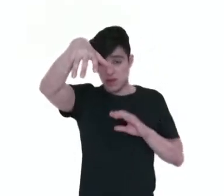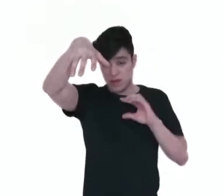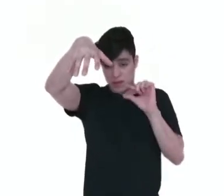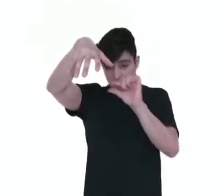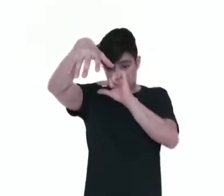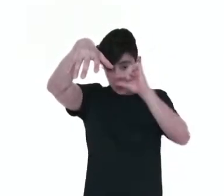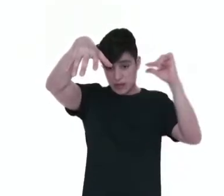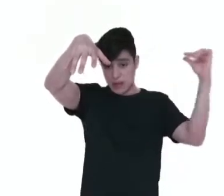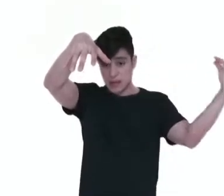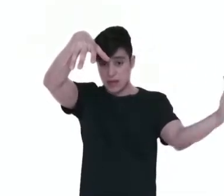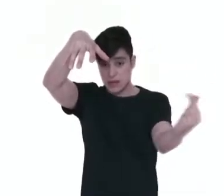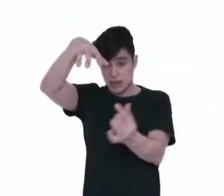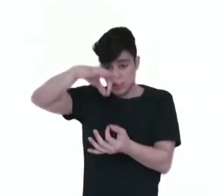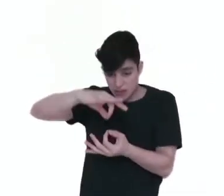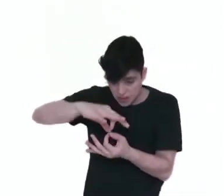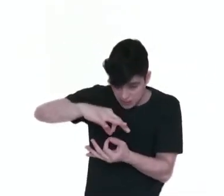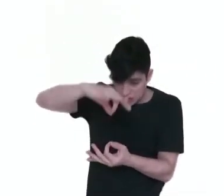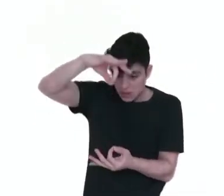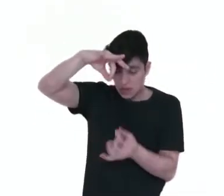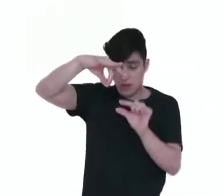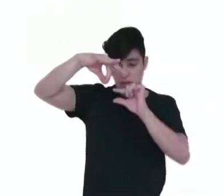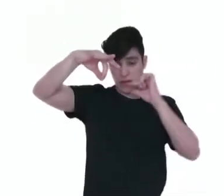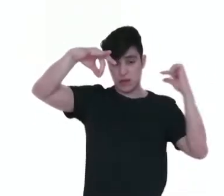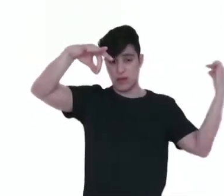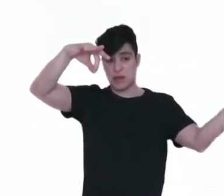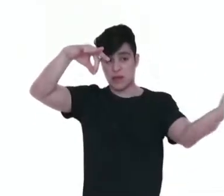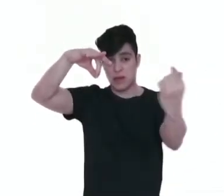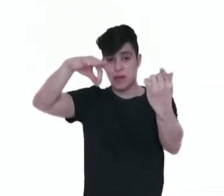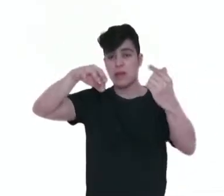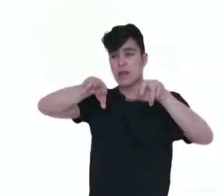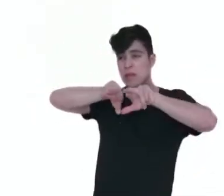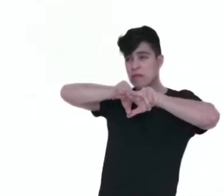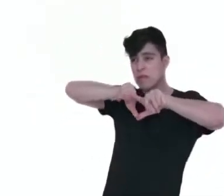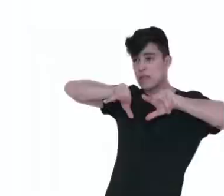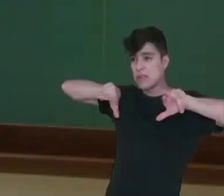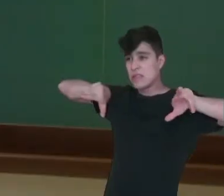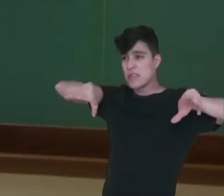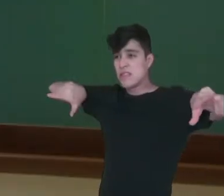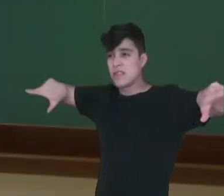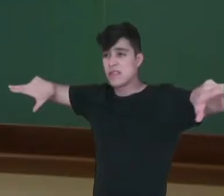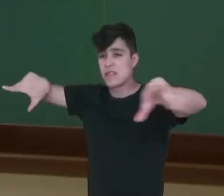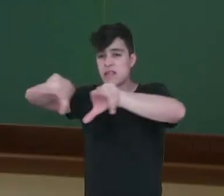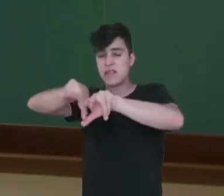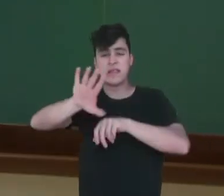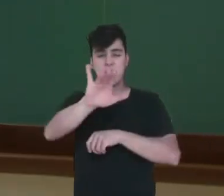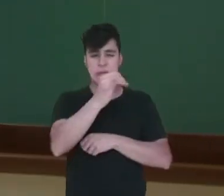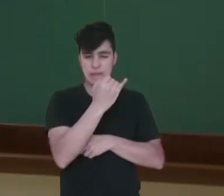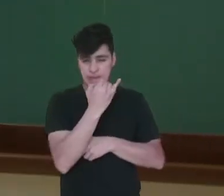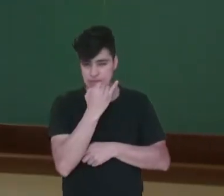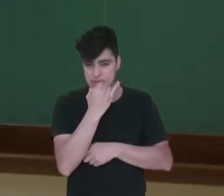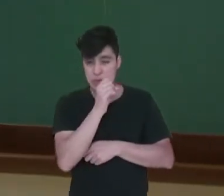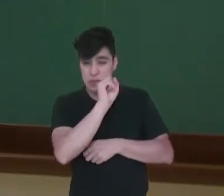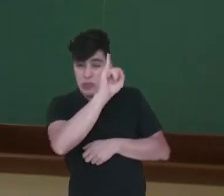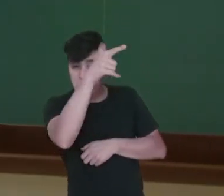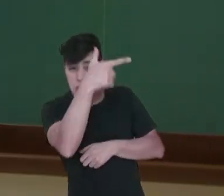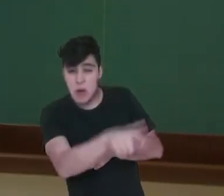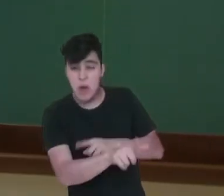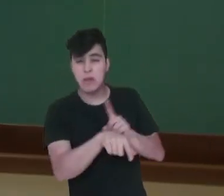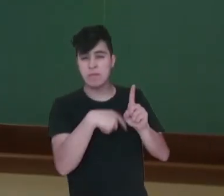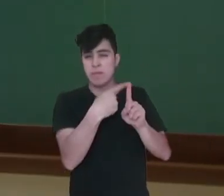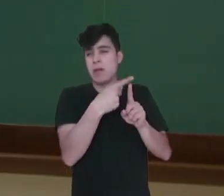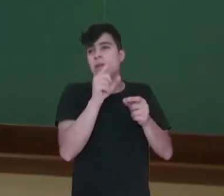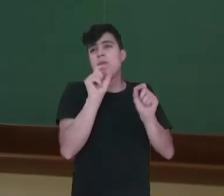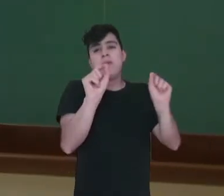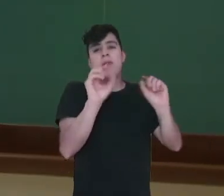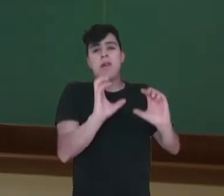linha do Equador, maior será a presença ali de florestas, claro, se eu tiver outros fatores como